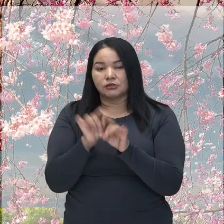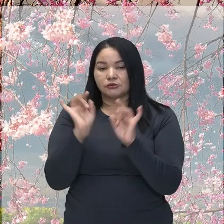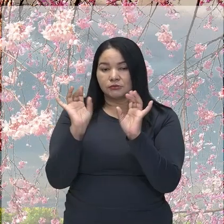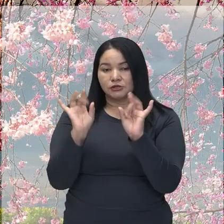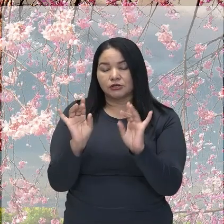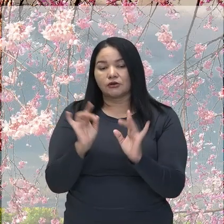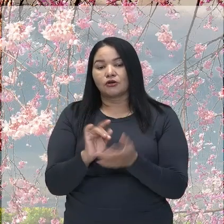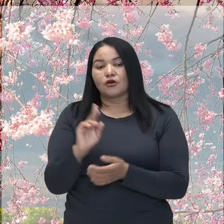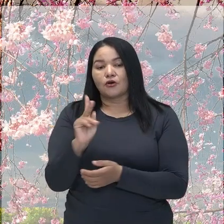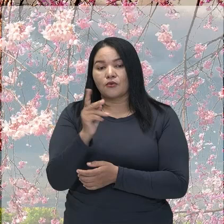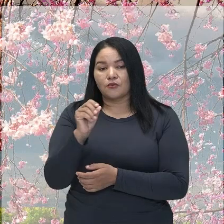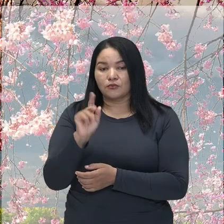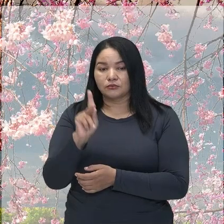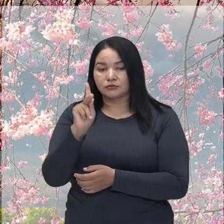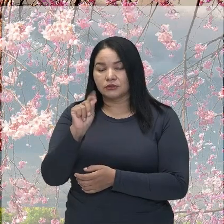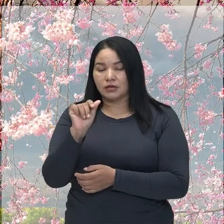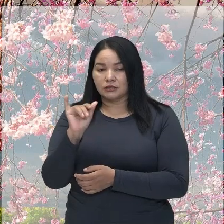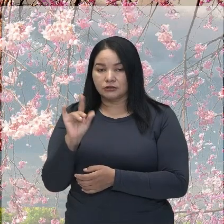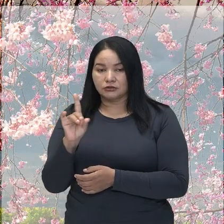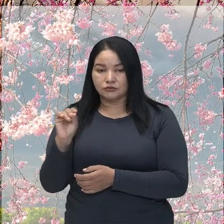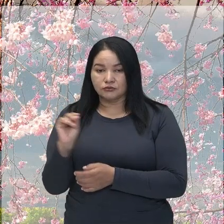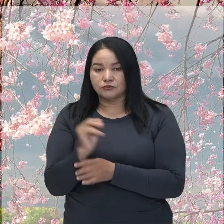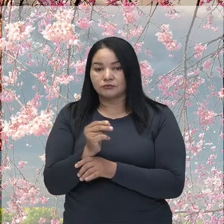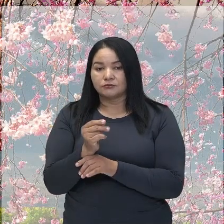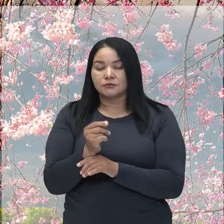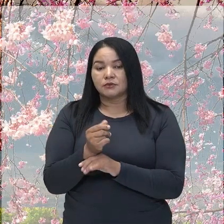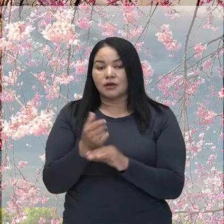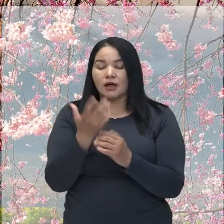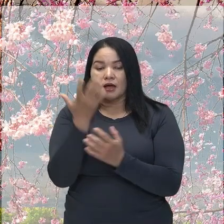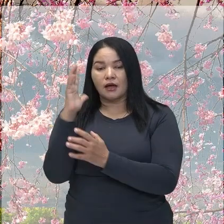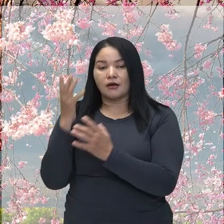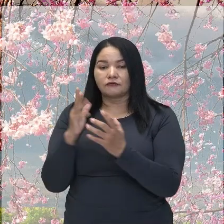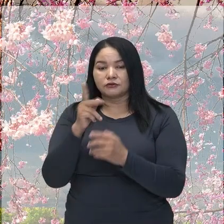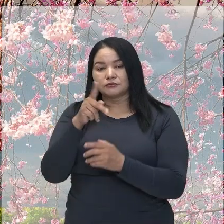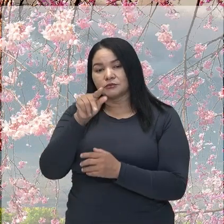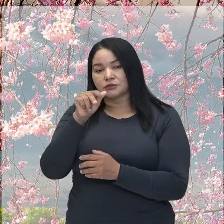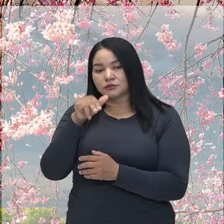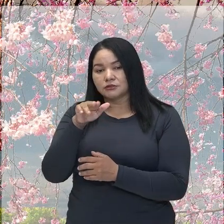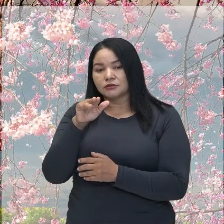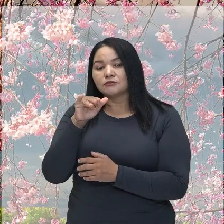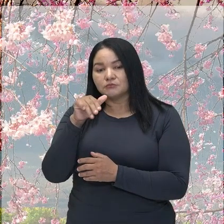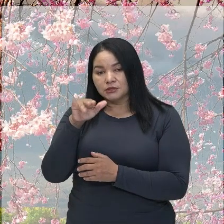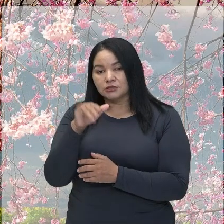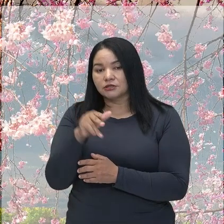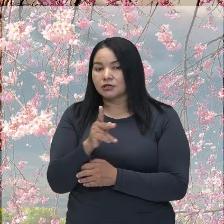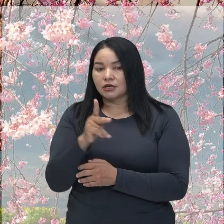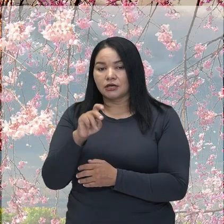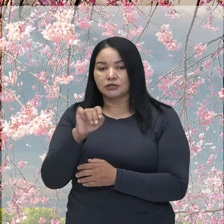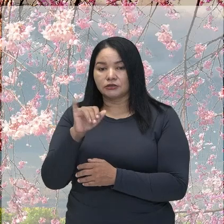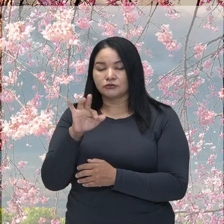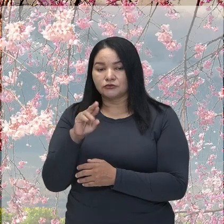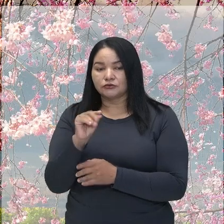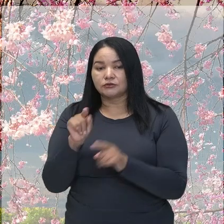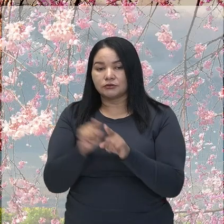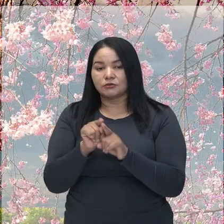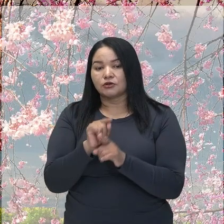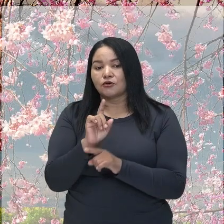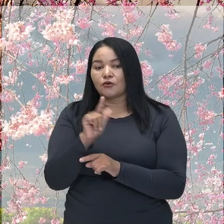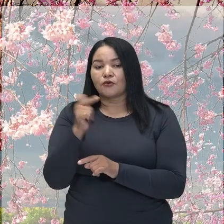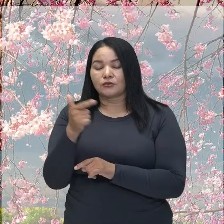em Hokkaido, com pinheiros e outras árvores resistentes aos frios, tá bom? Então, essas vão